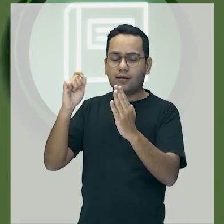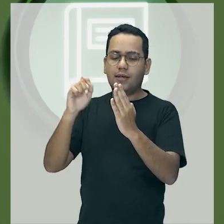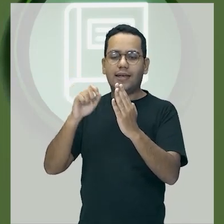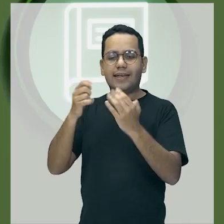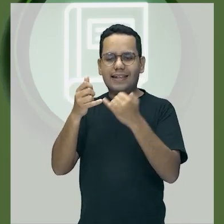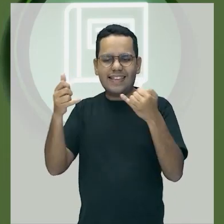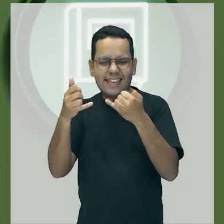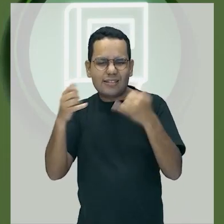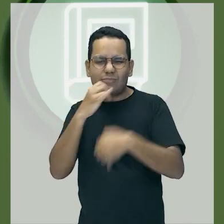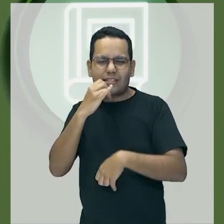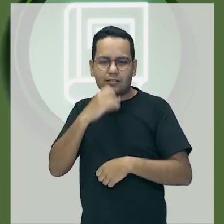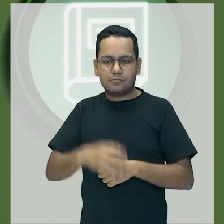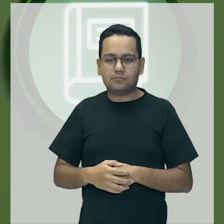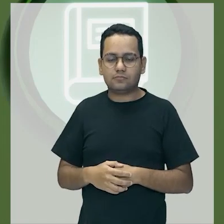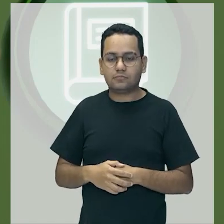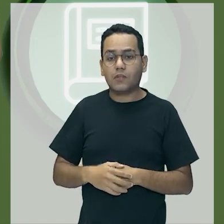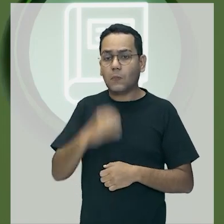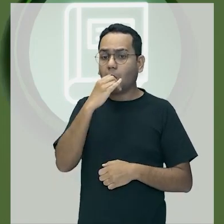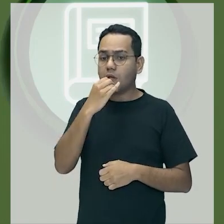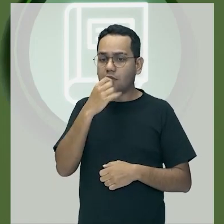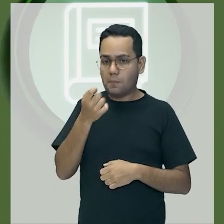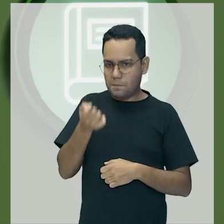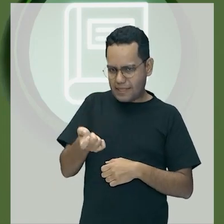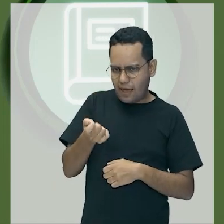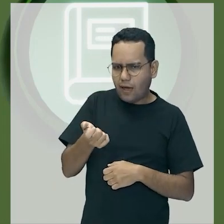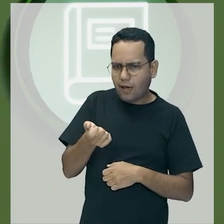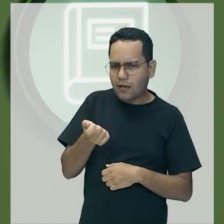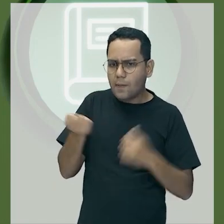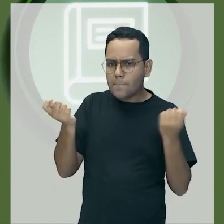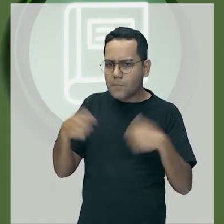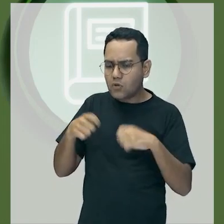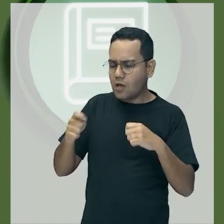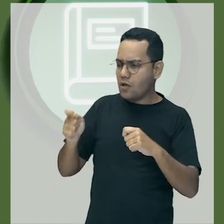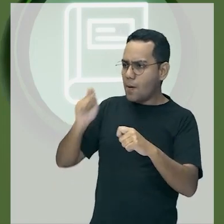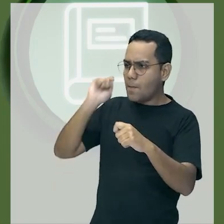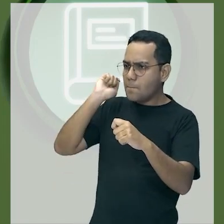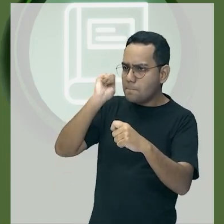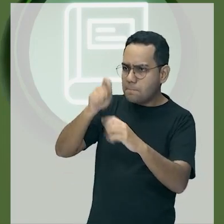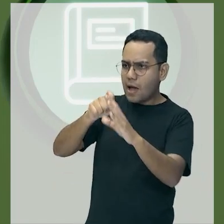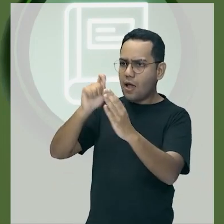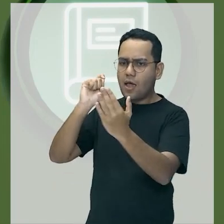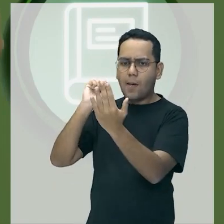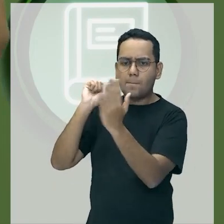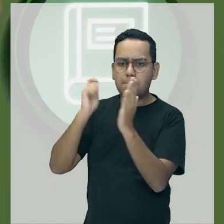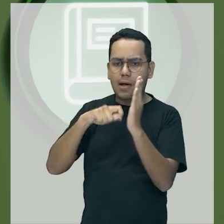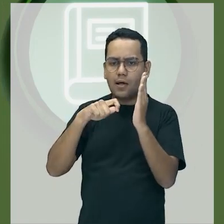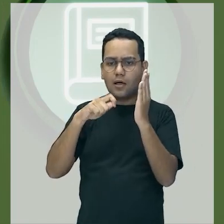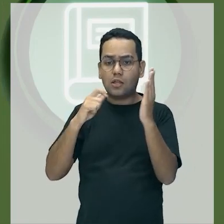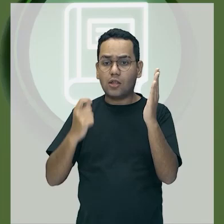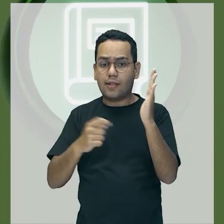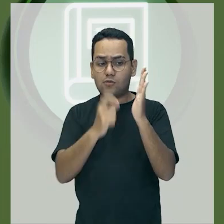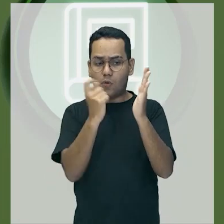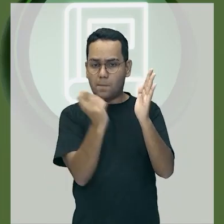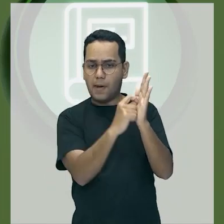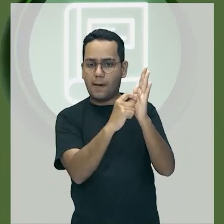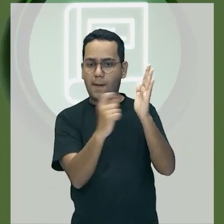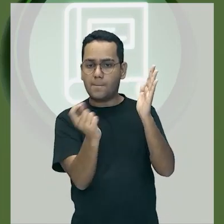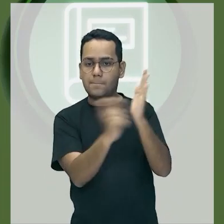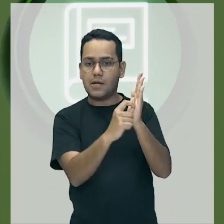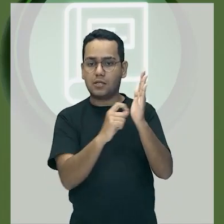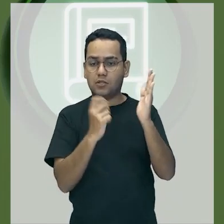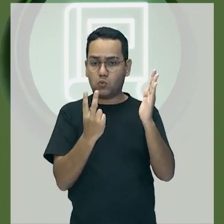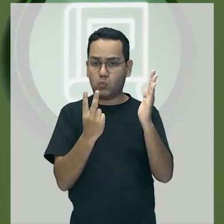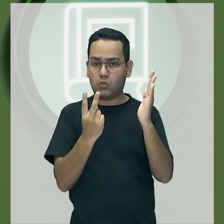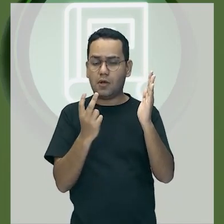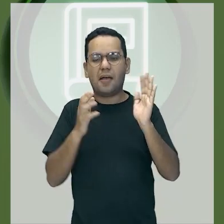elas pudessem grudar na parede. E aí elas iam passar pelo buraco e grudar na parede lá do outro lado. Então, imaginava-se duas linhas